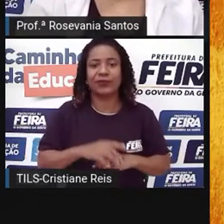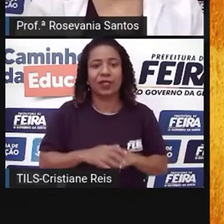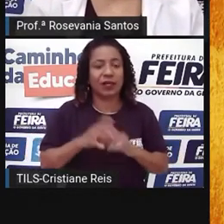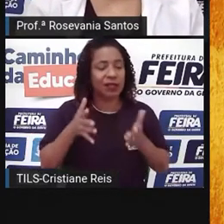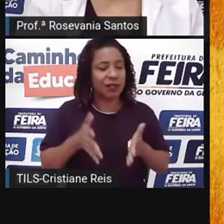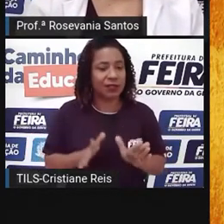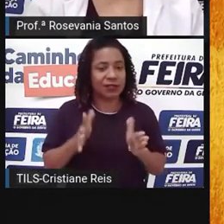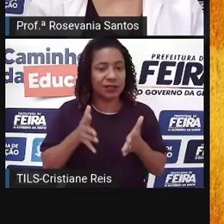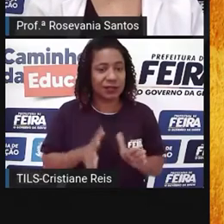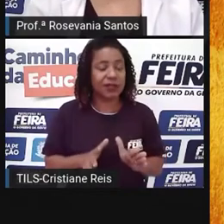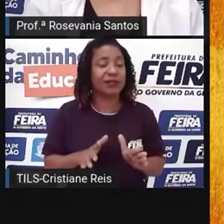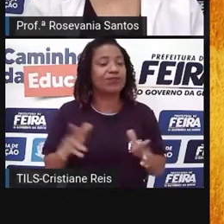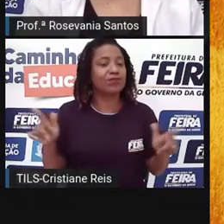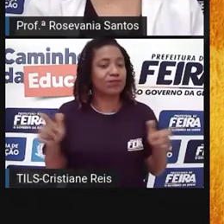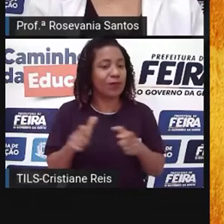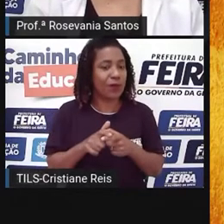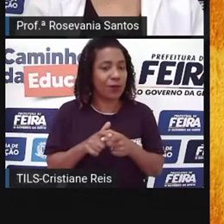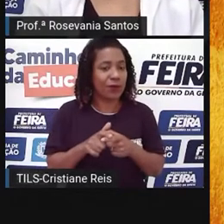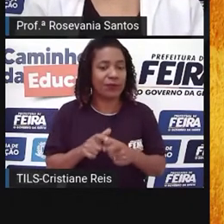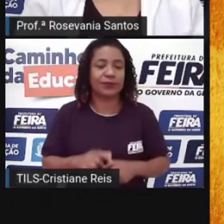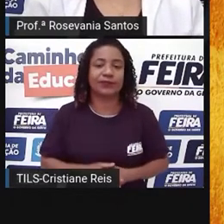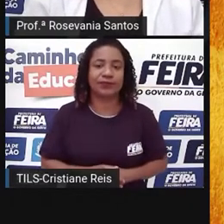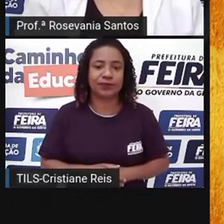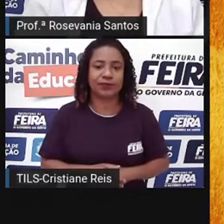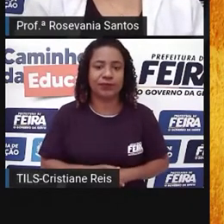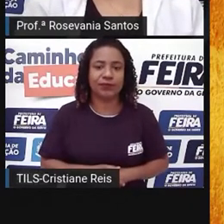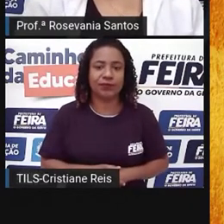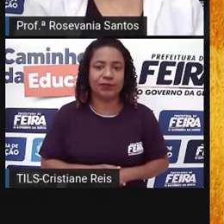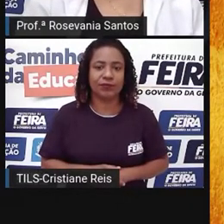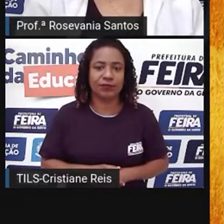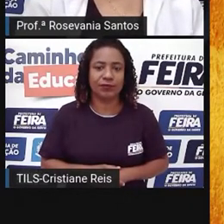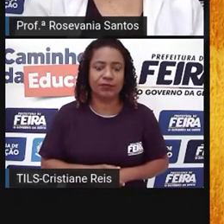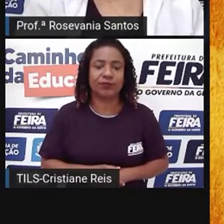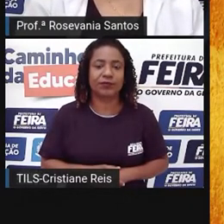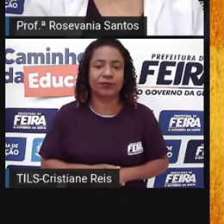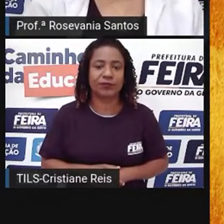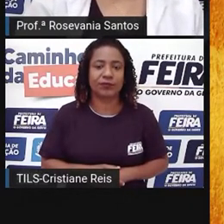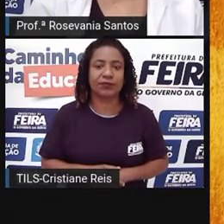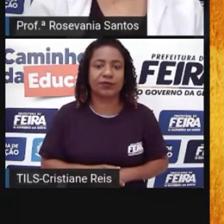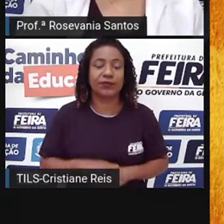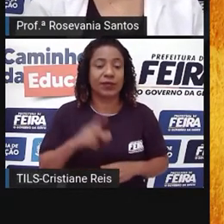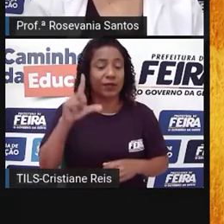Então, a natalidade, né, que é de menor do que